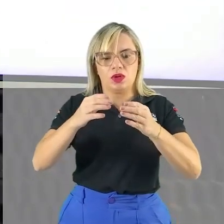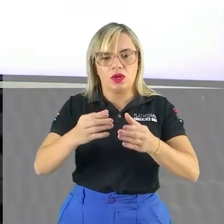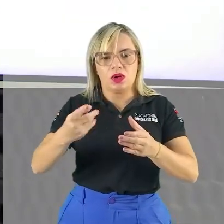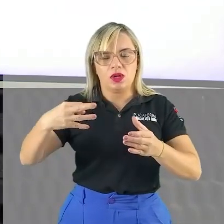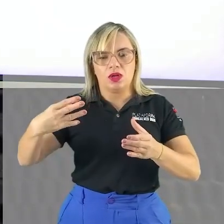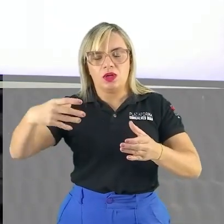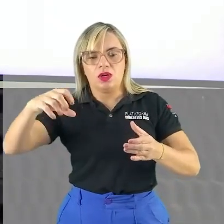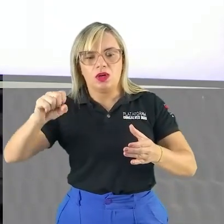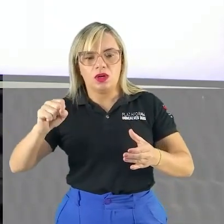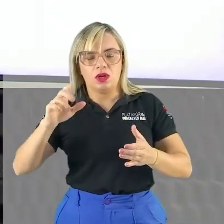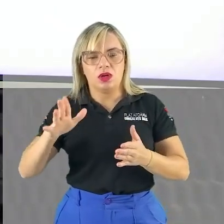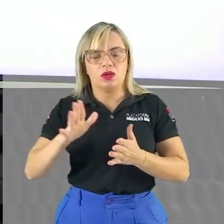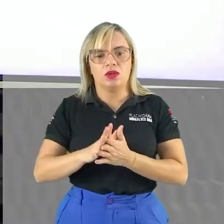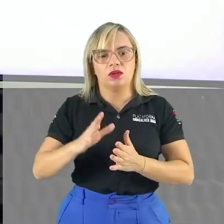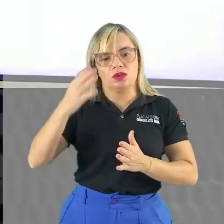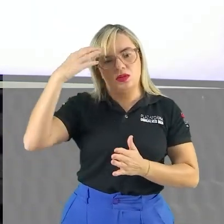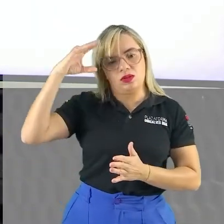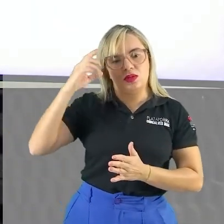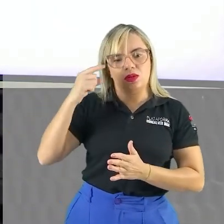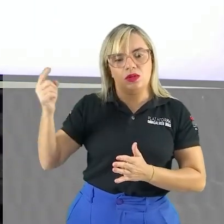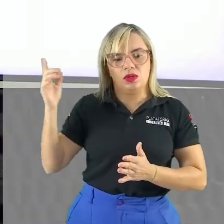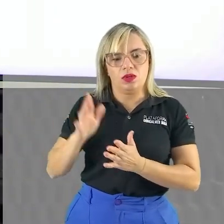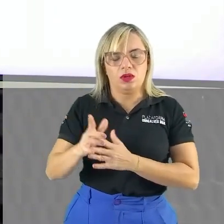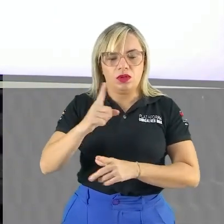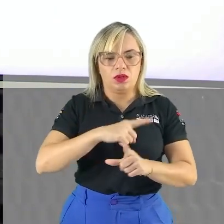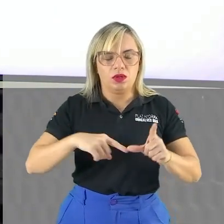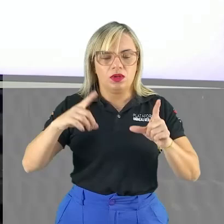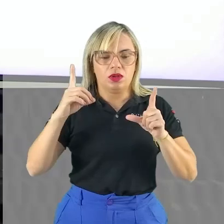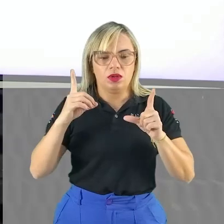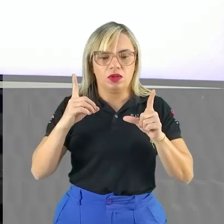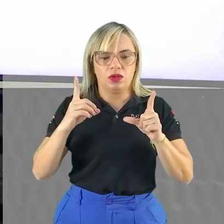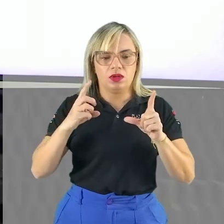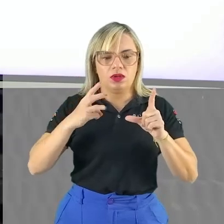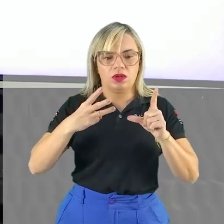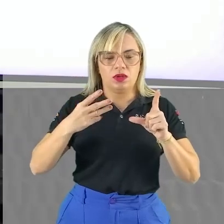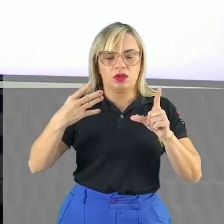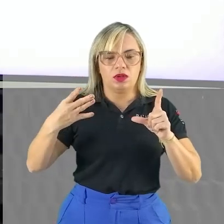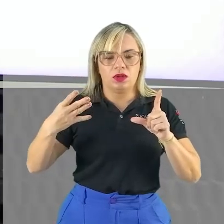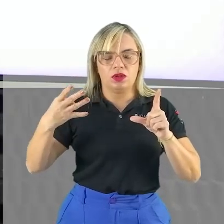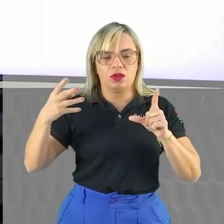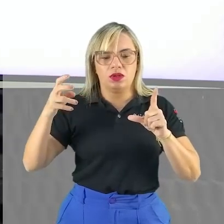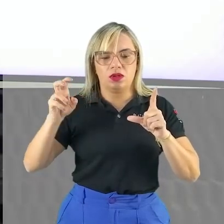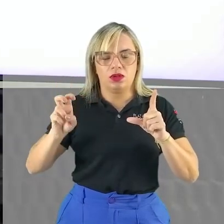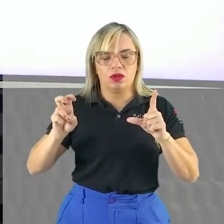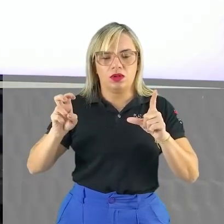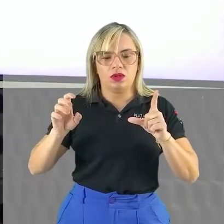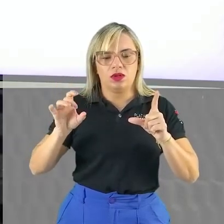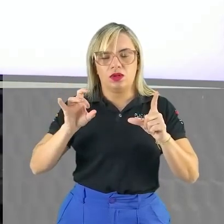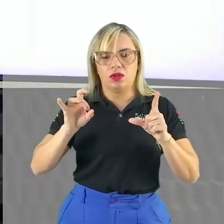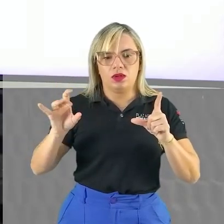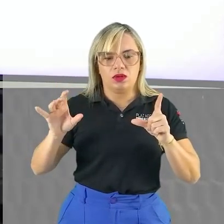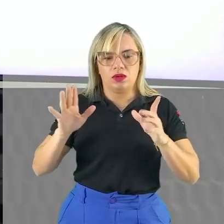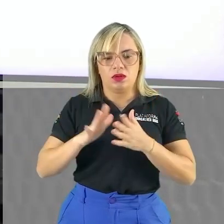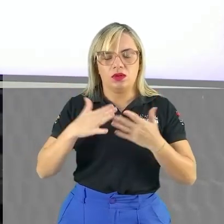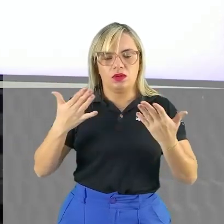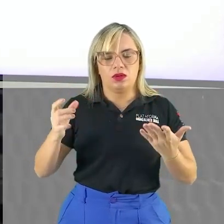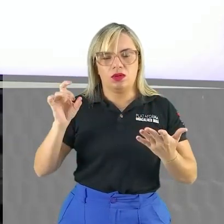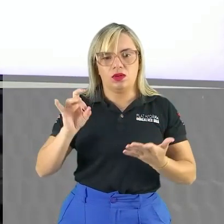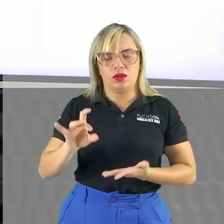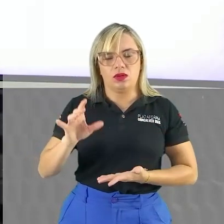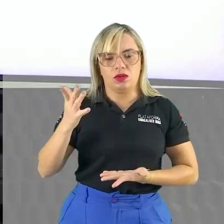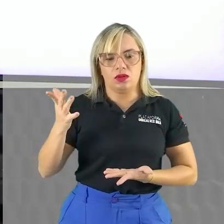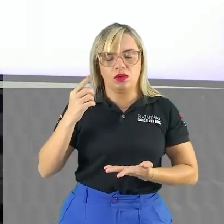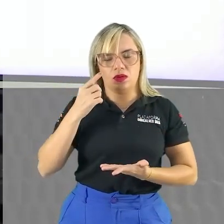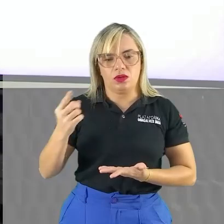Bom, então, correta apenas, gente, a alternativa 3, a 4 e a 5. Tá? Somente